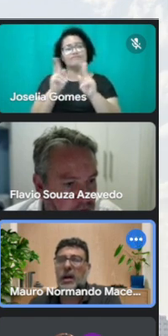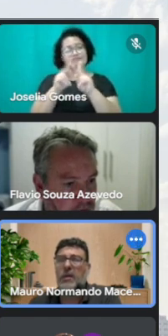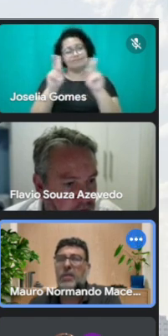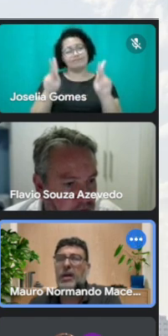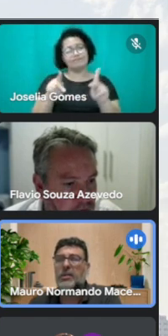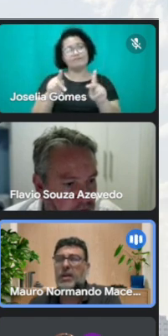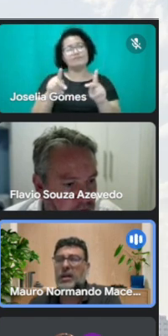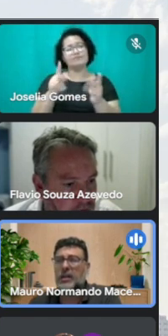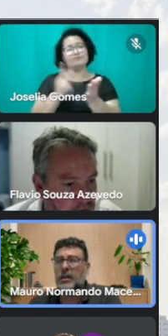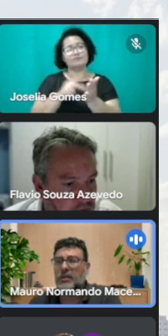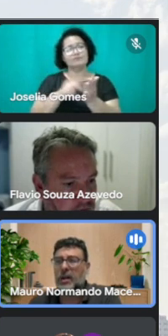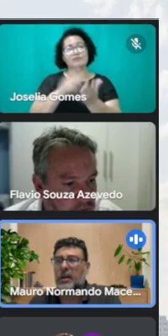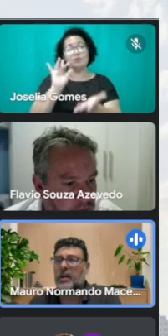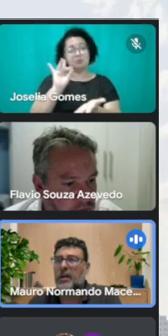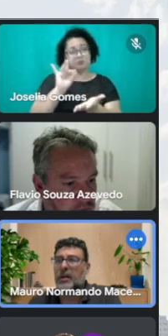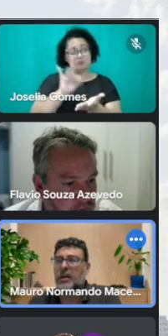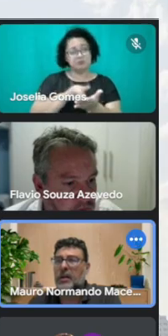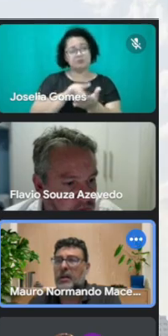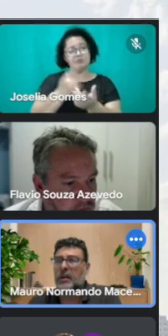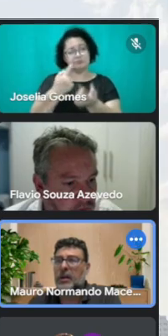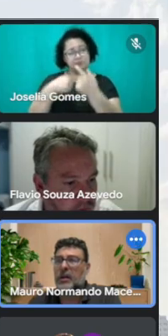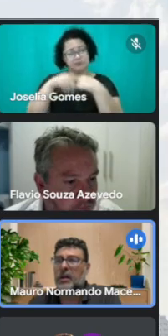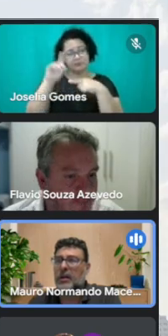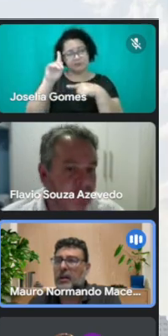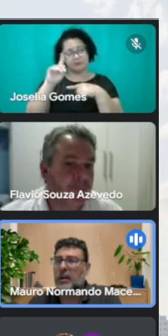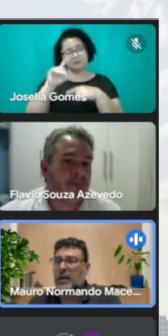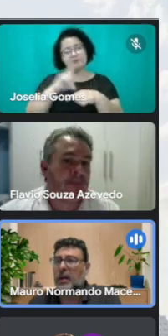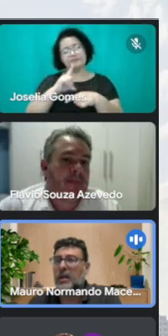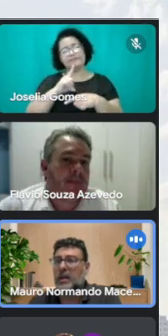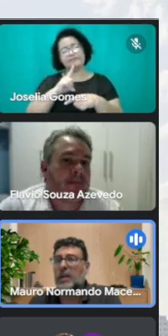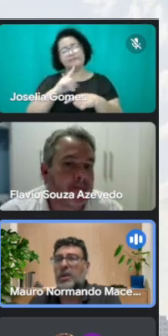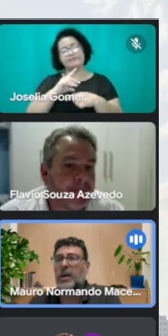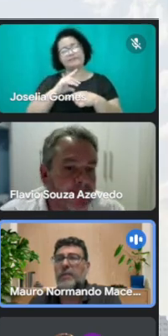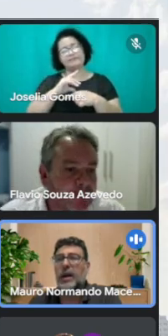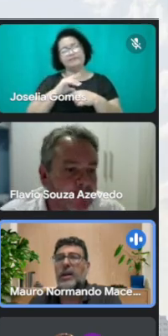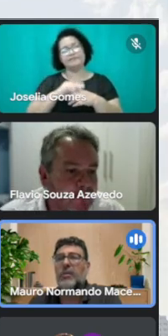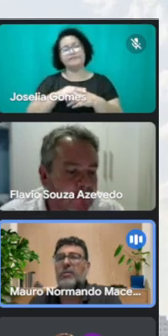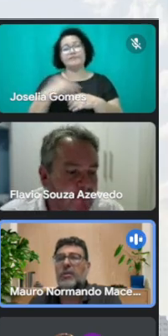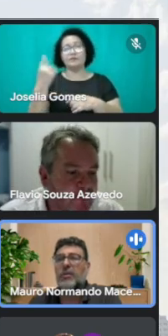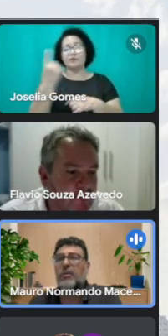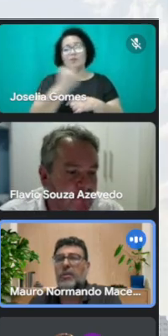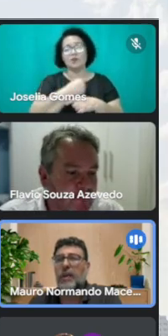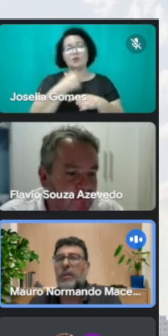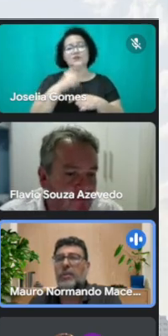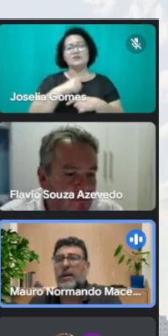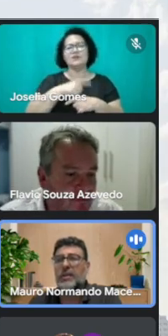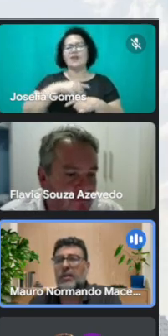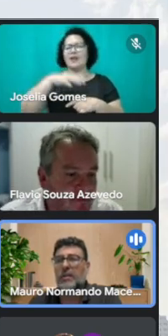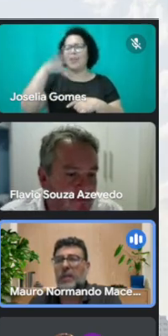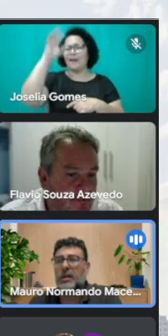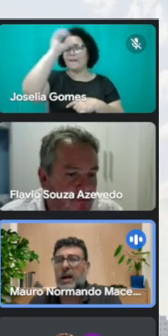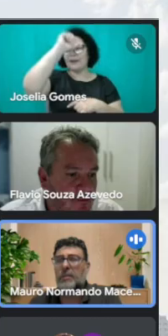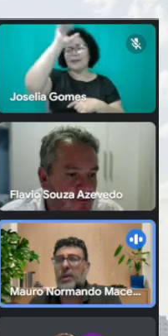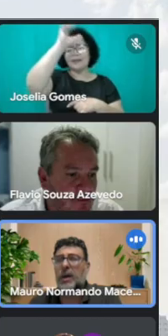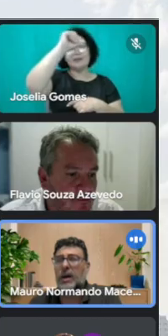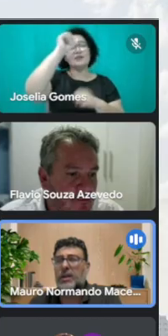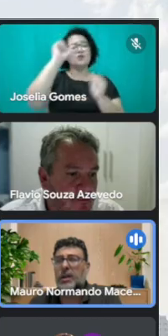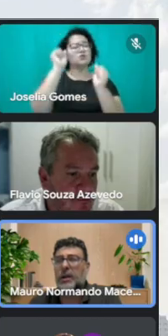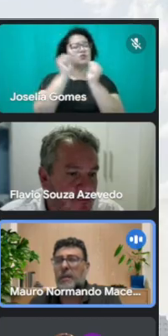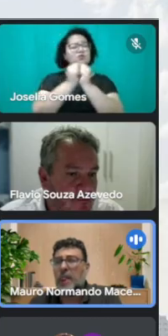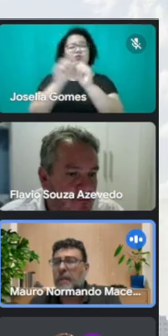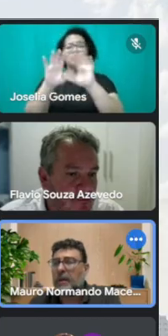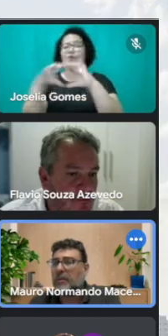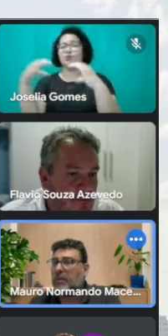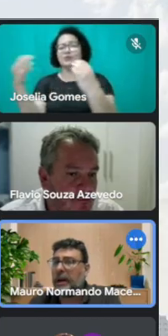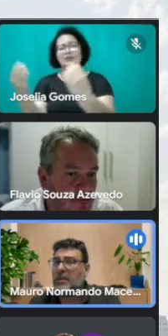serem bem-sucedidos, né? E a gente tem muito que aprender com a população também, sabe? Porque eu